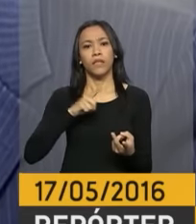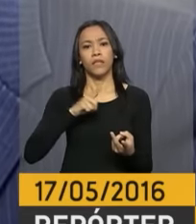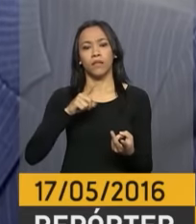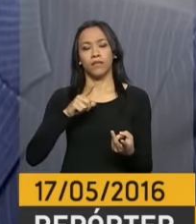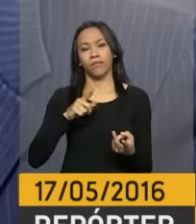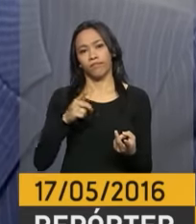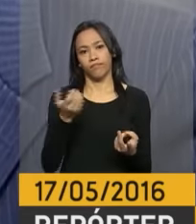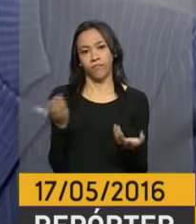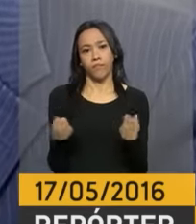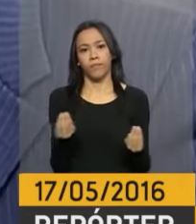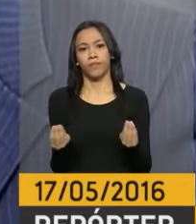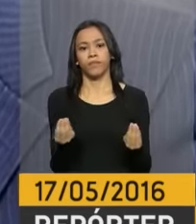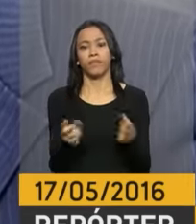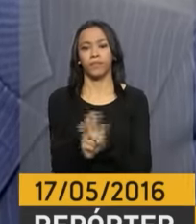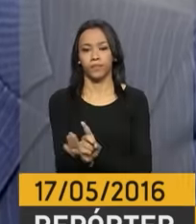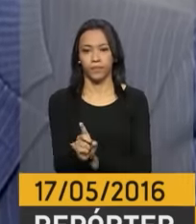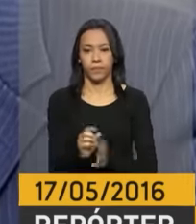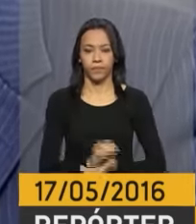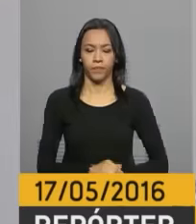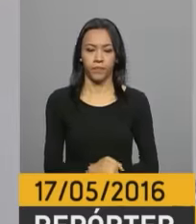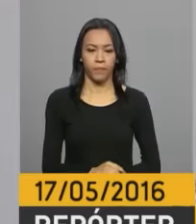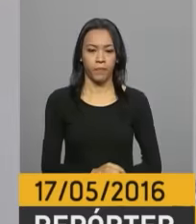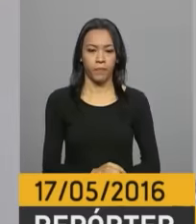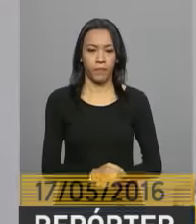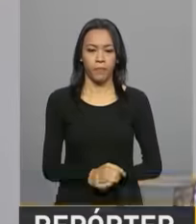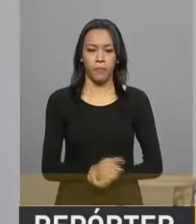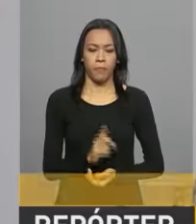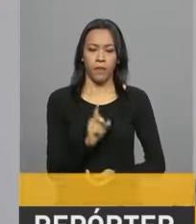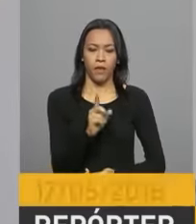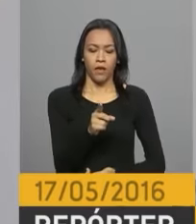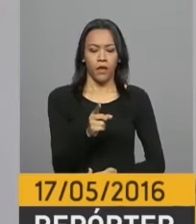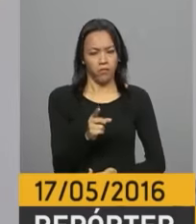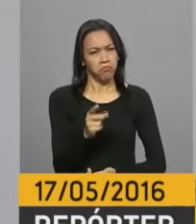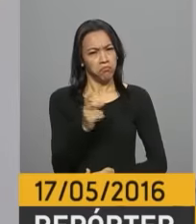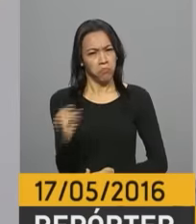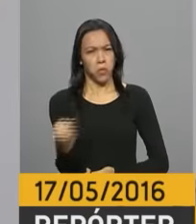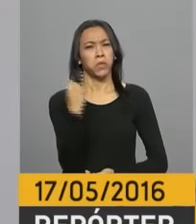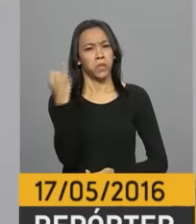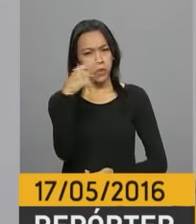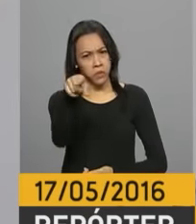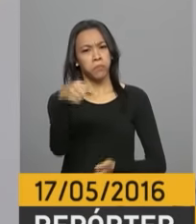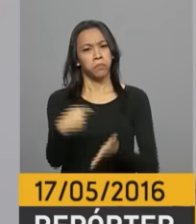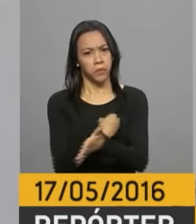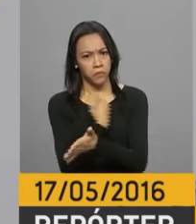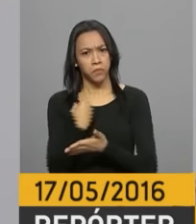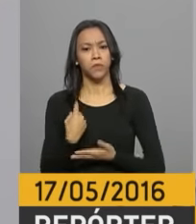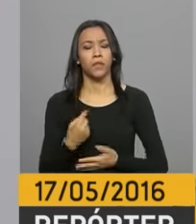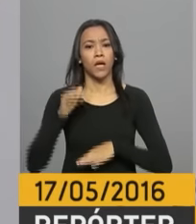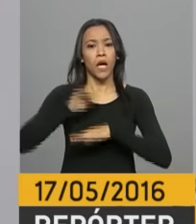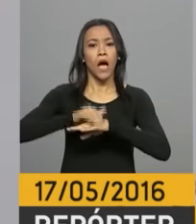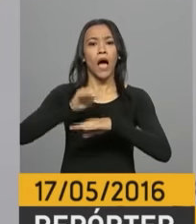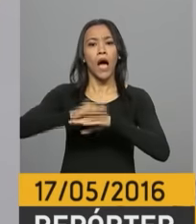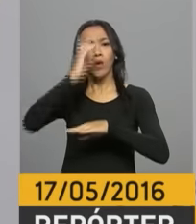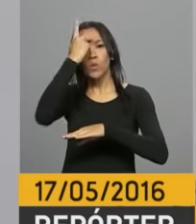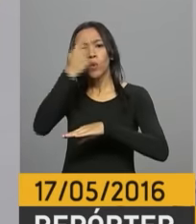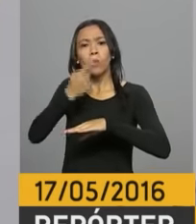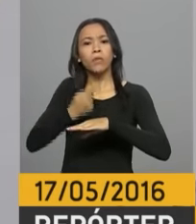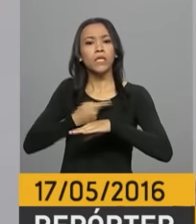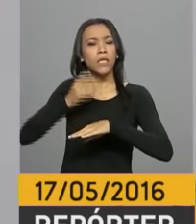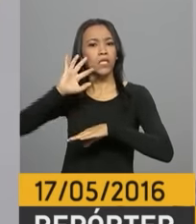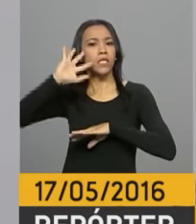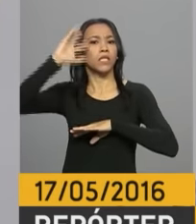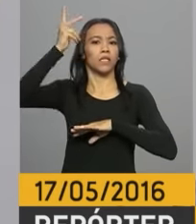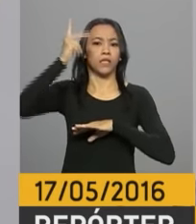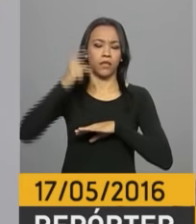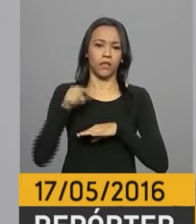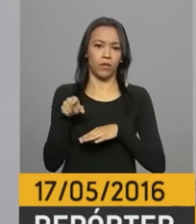falar? Obrigada. Pois não. Também uma pergunta importante. A autonomia de decisão não se confunde